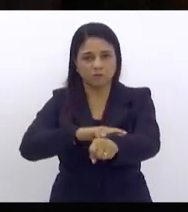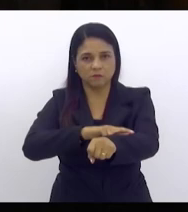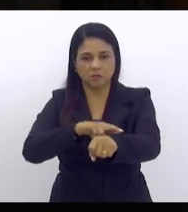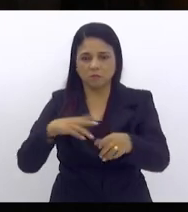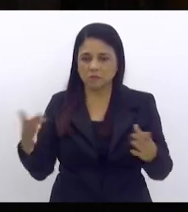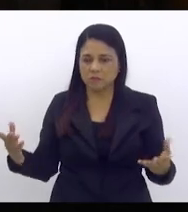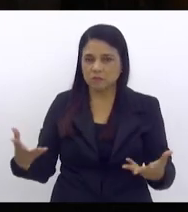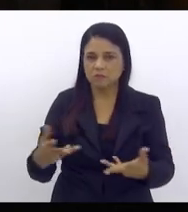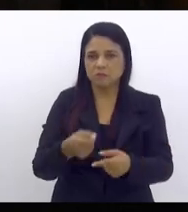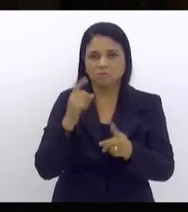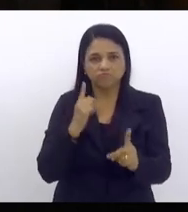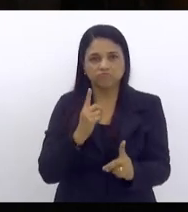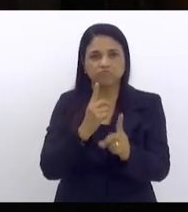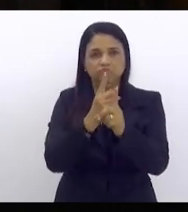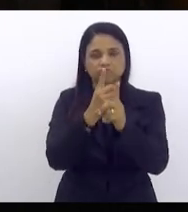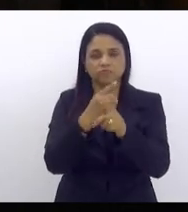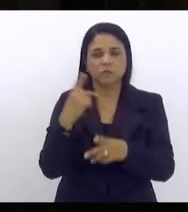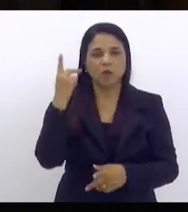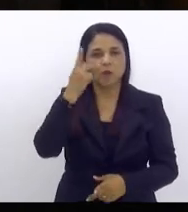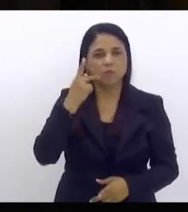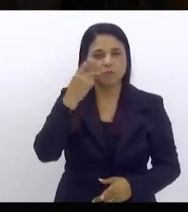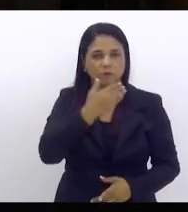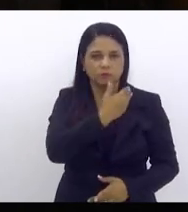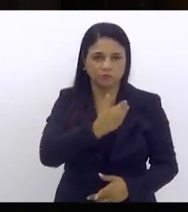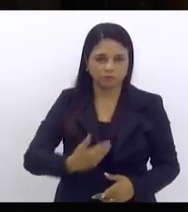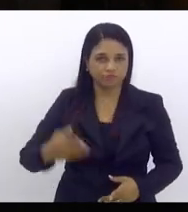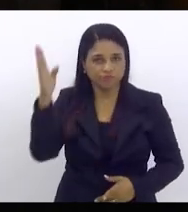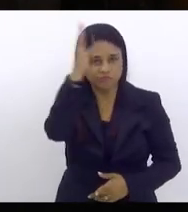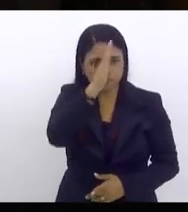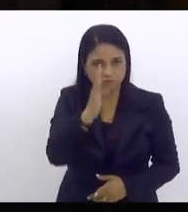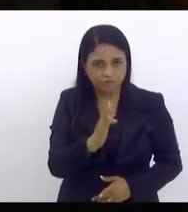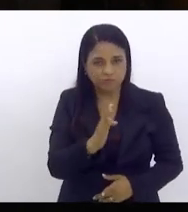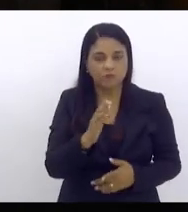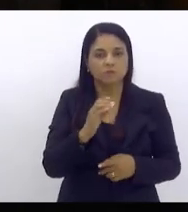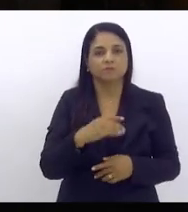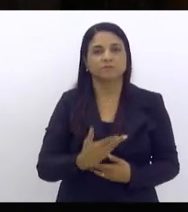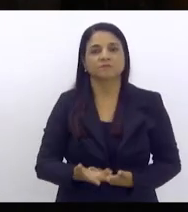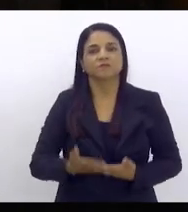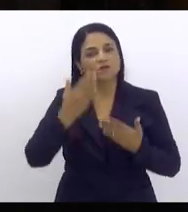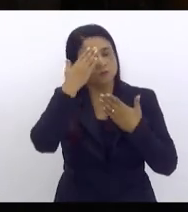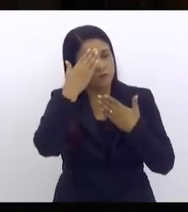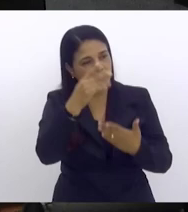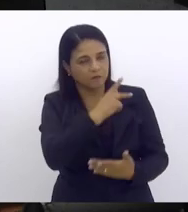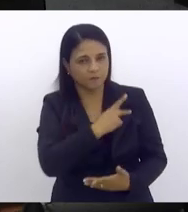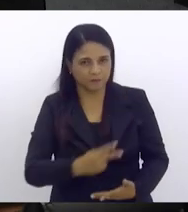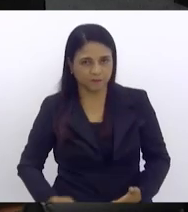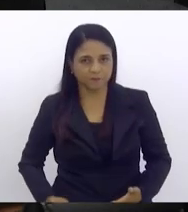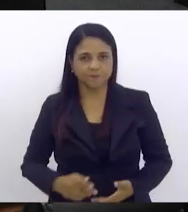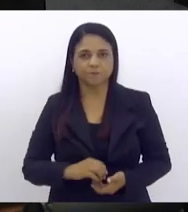vai conduzir a política nacional no nosso país. Muito obrigada, senhor presidente.